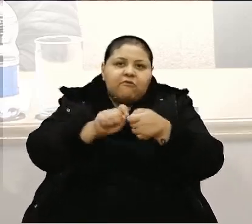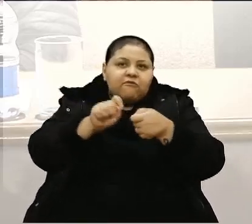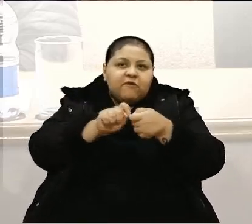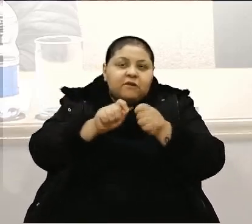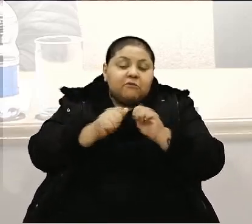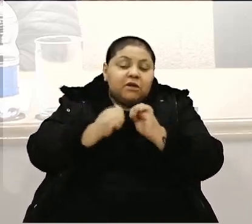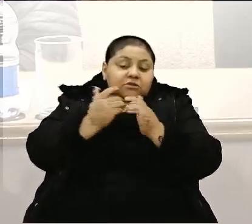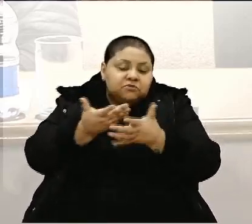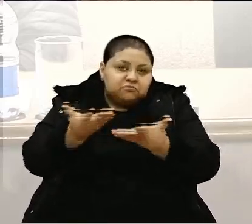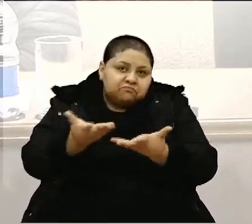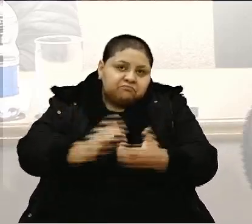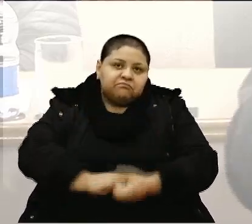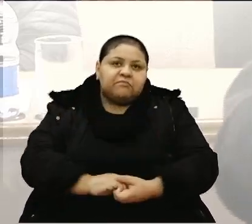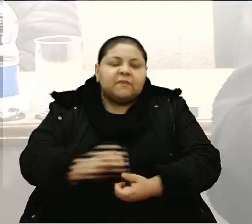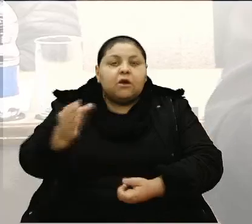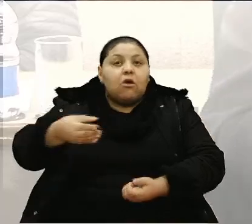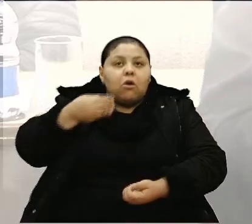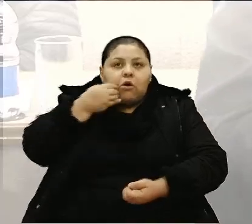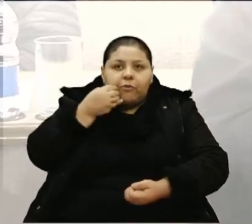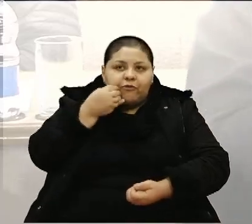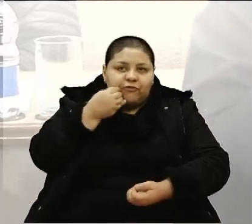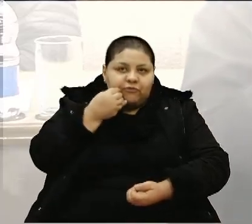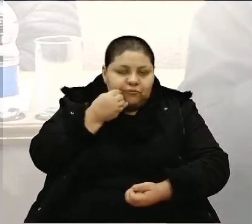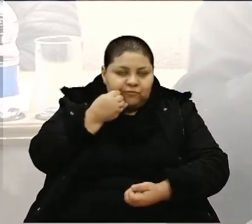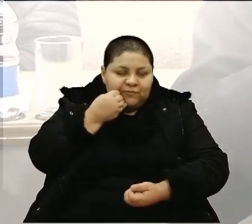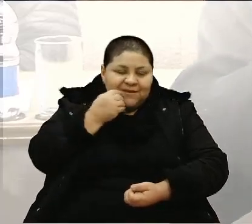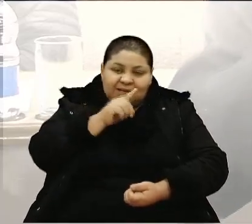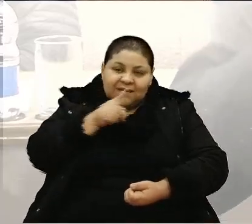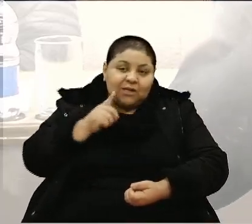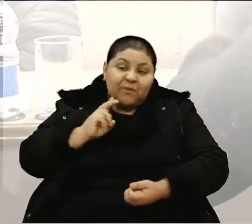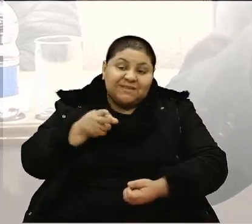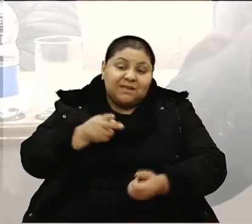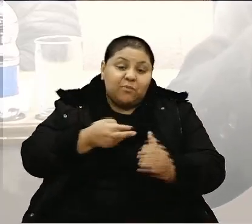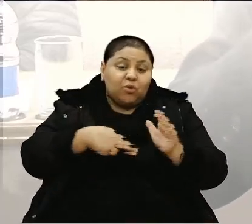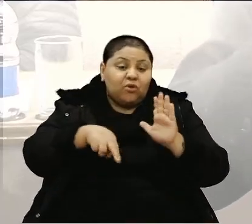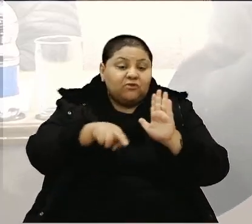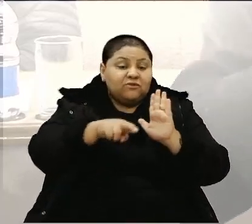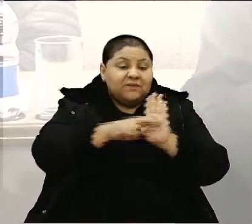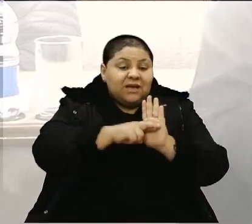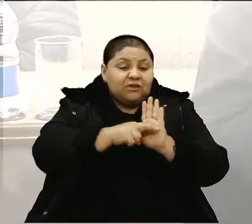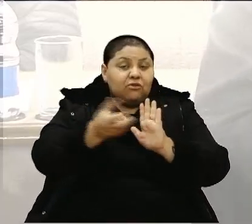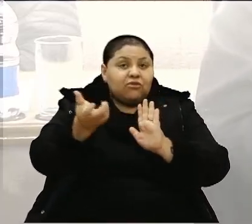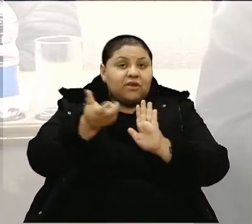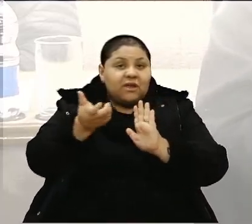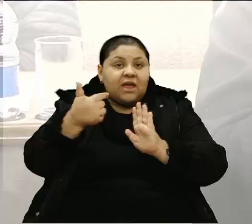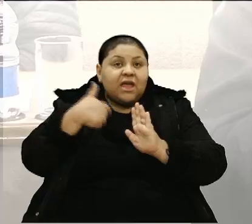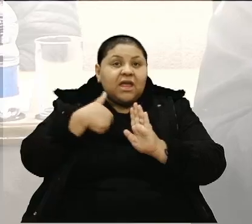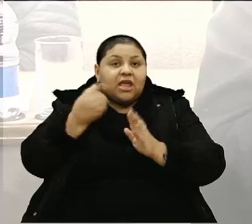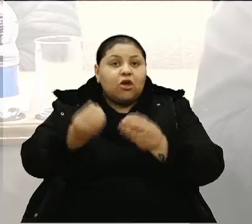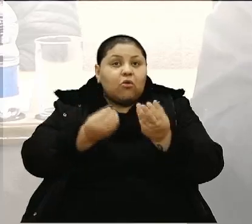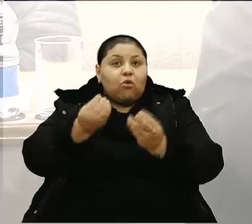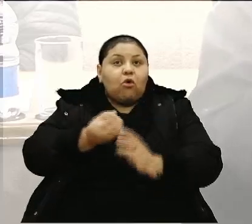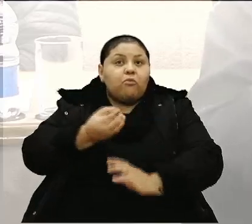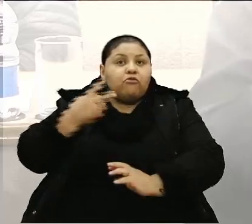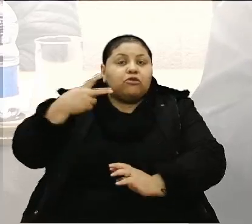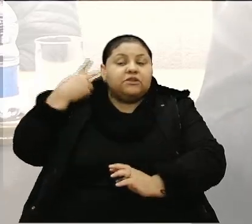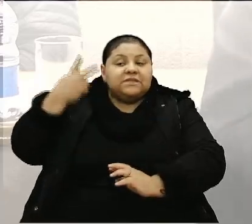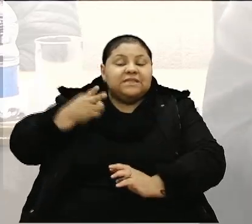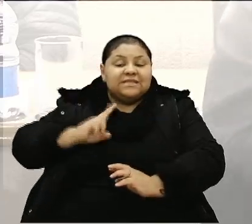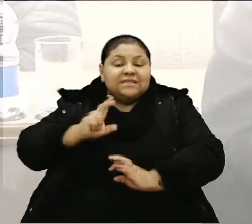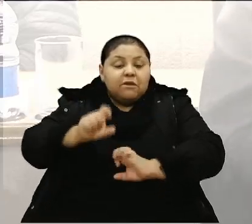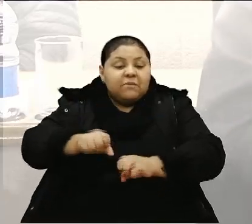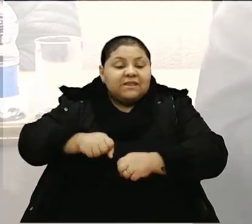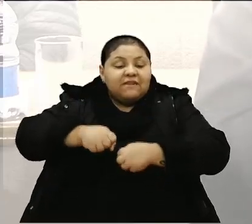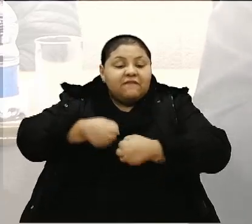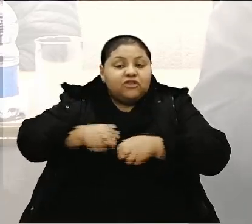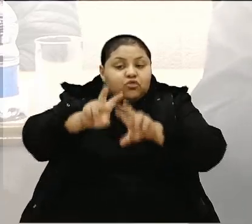tentativas. É evidente que nem sempre o resultado é o esperado. E eu, como vereador, que sempre defendi a causa